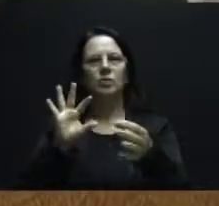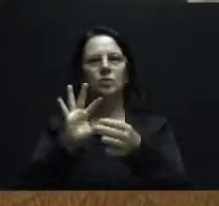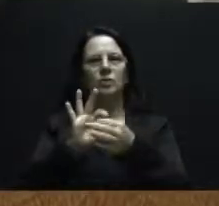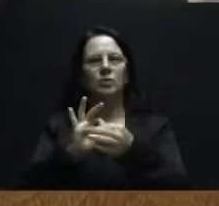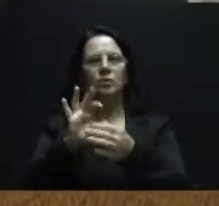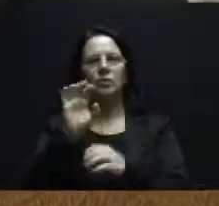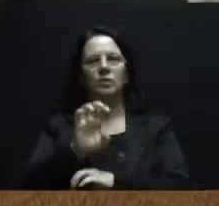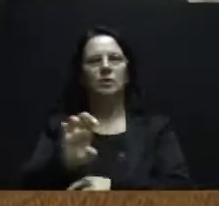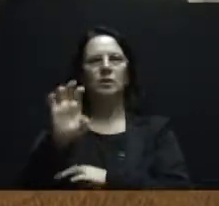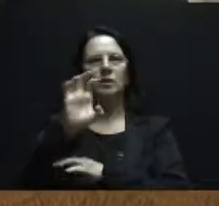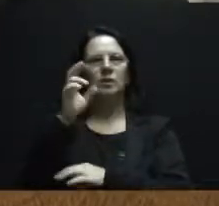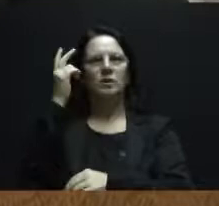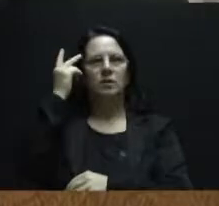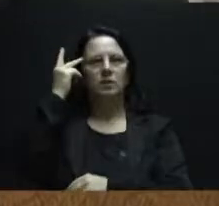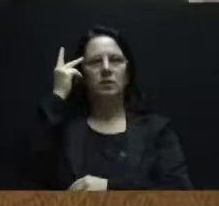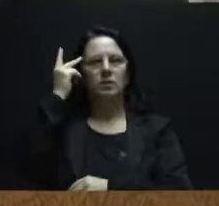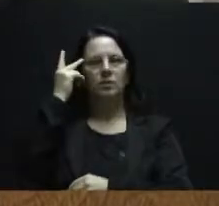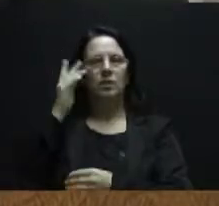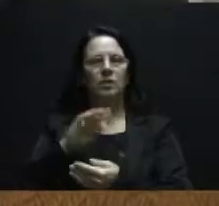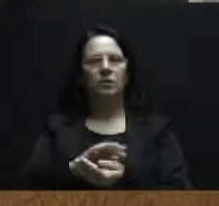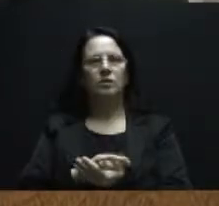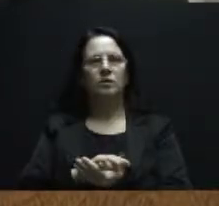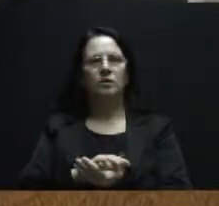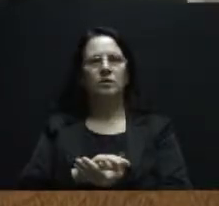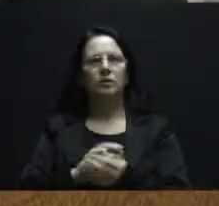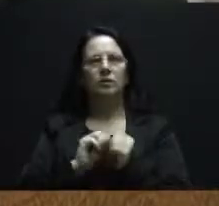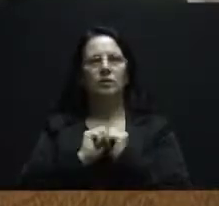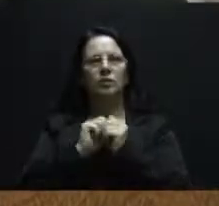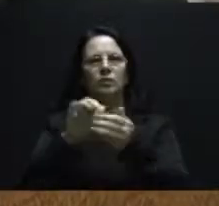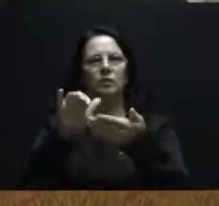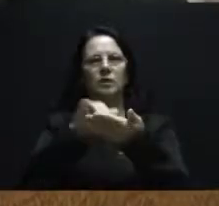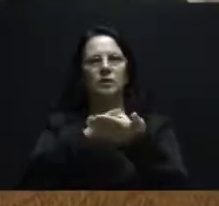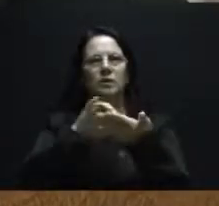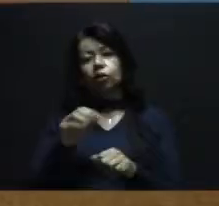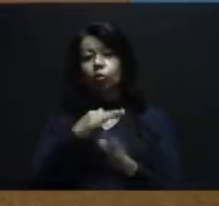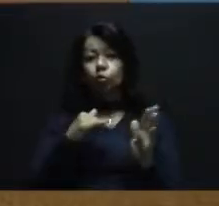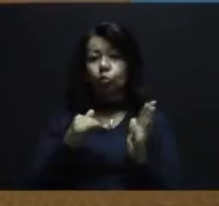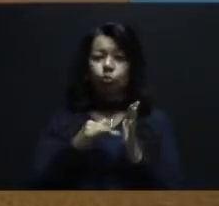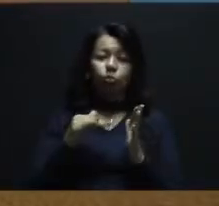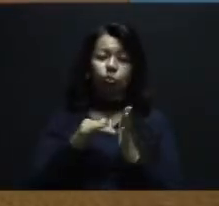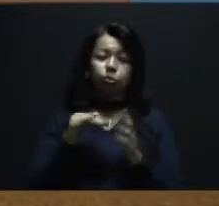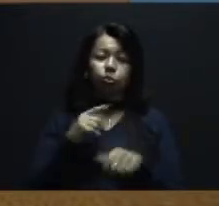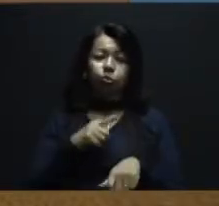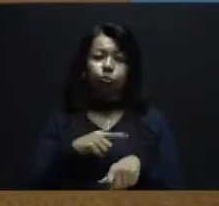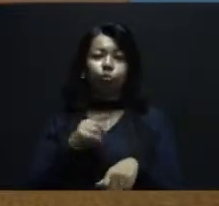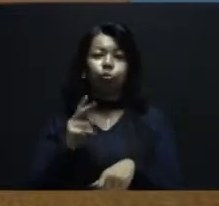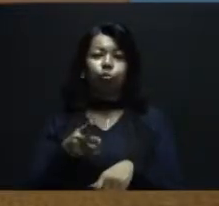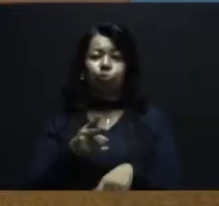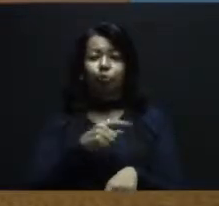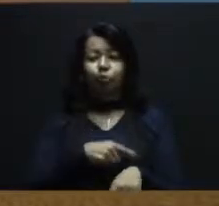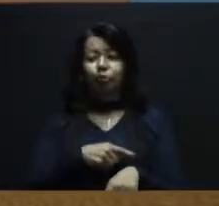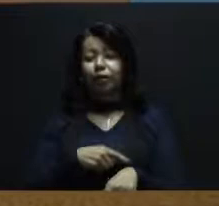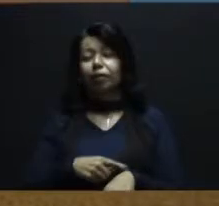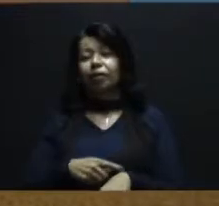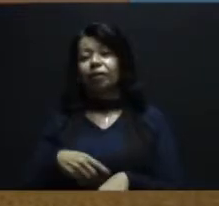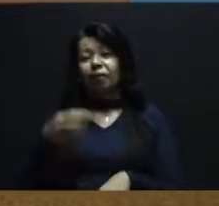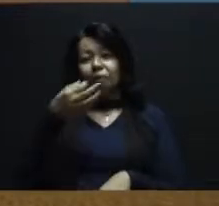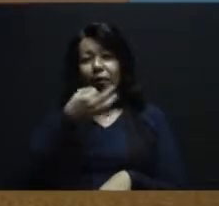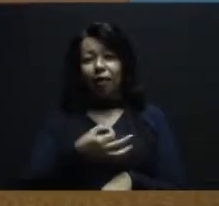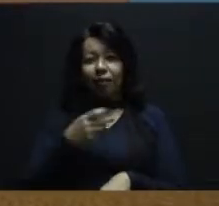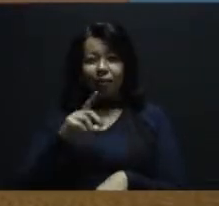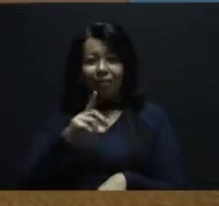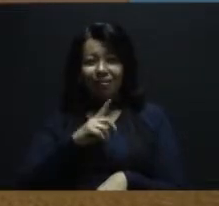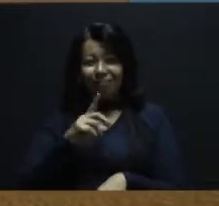que tenham sido julgados em segunda instância e condenados pela lei maria da penha o projeto é de autoria do vereador ricardo o